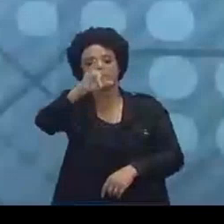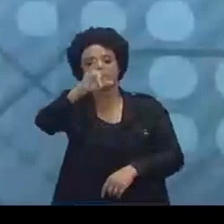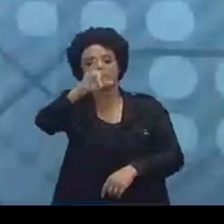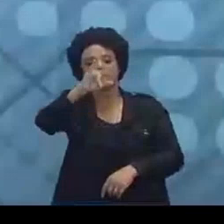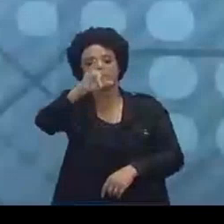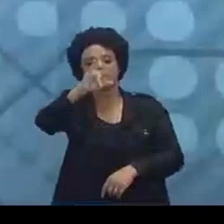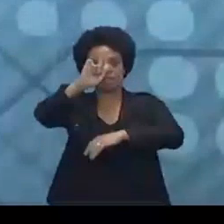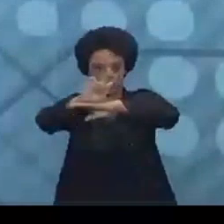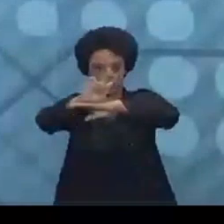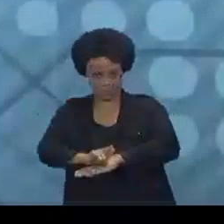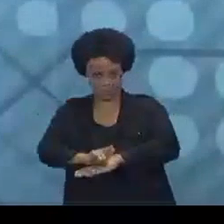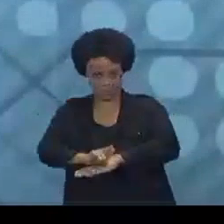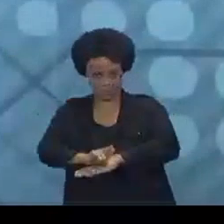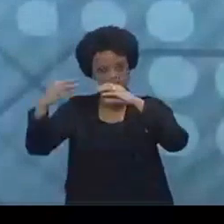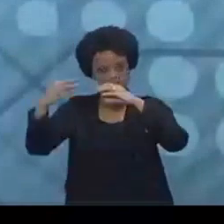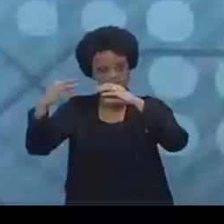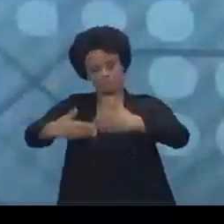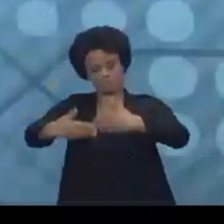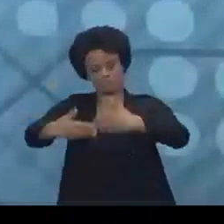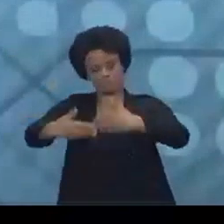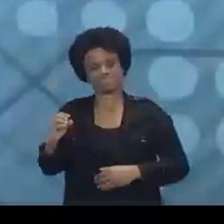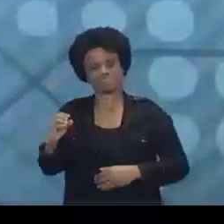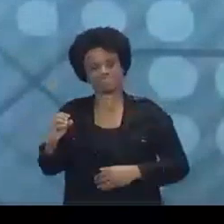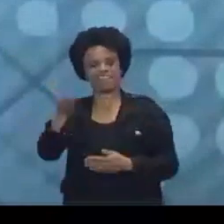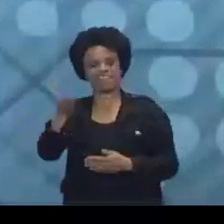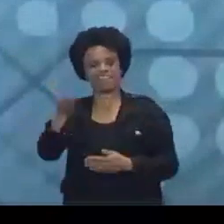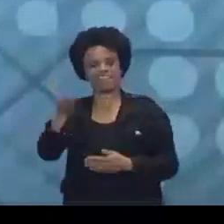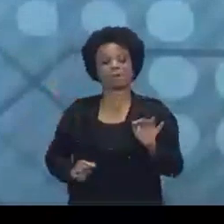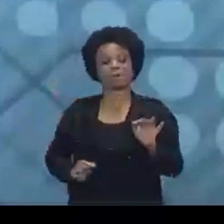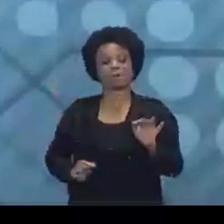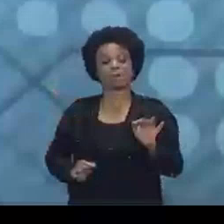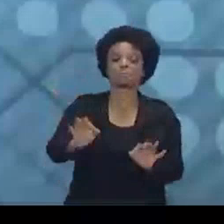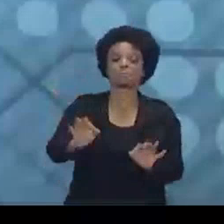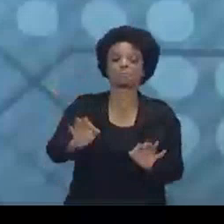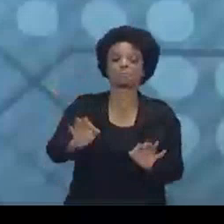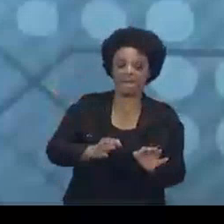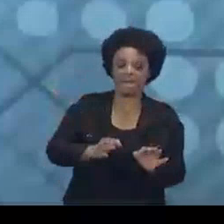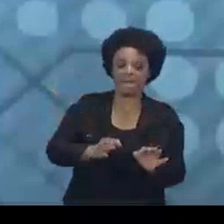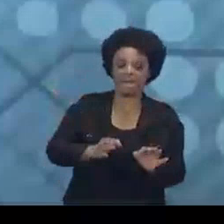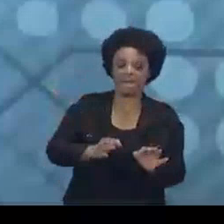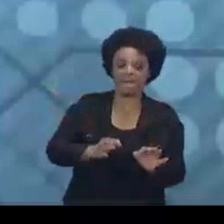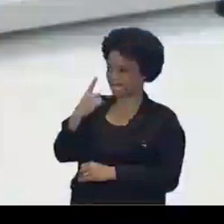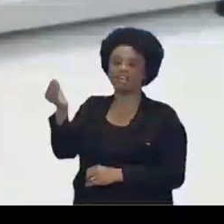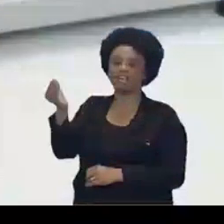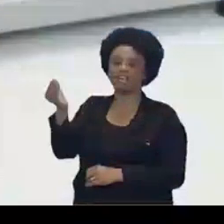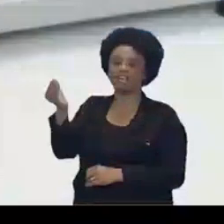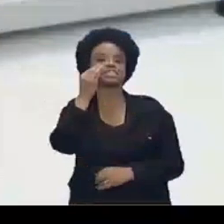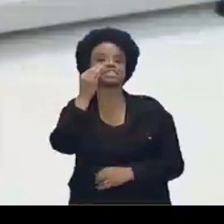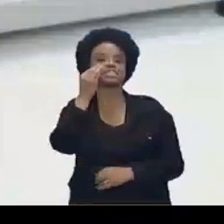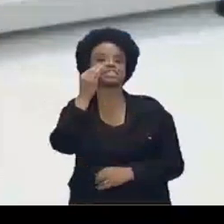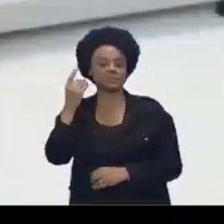processo ocorra, ok? Então vamos lá e vamos preparar o nosso